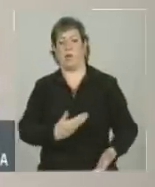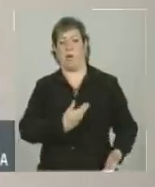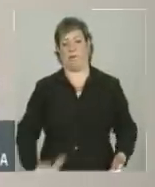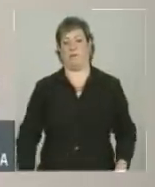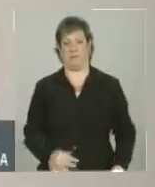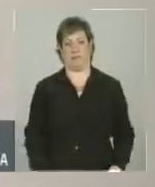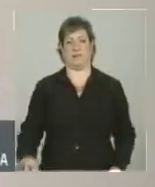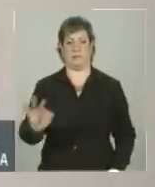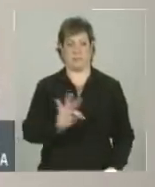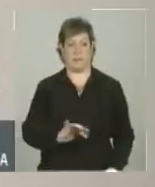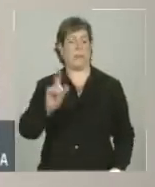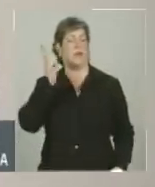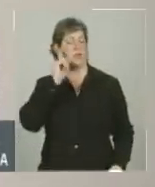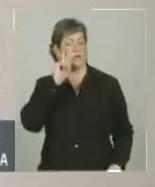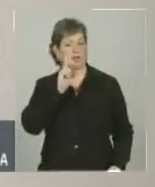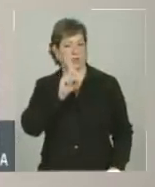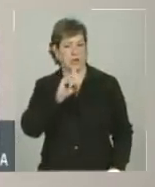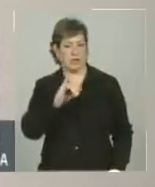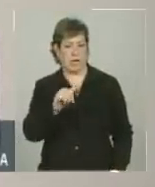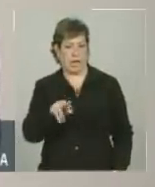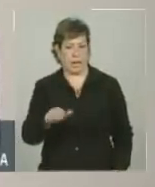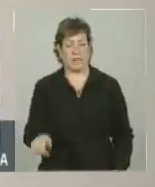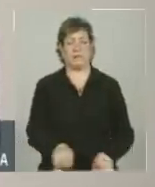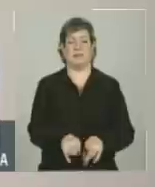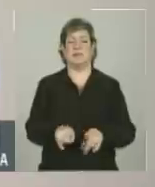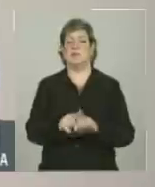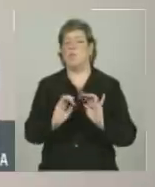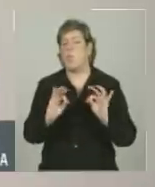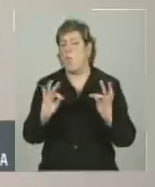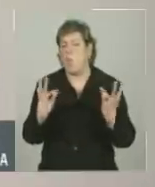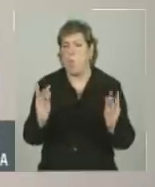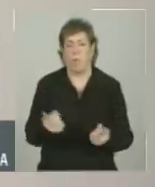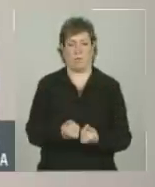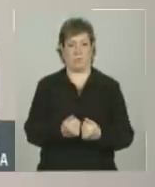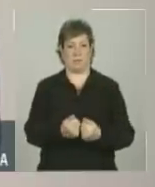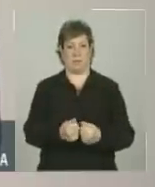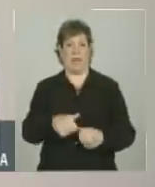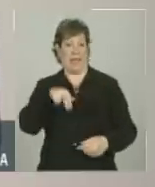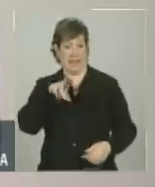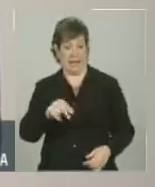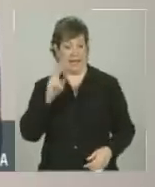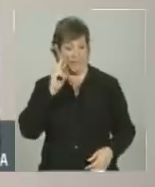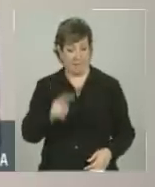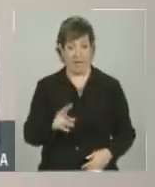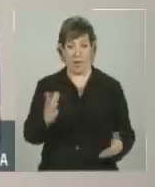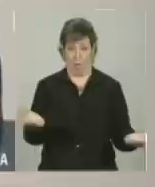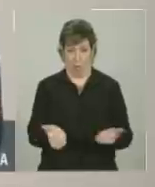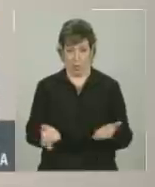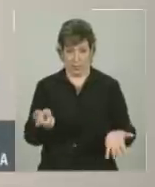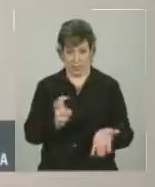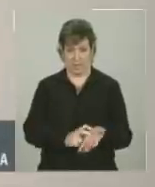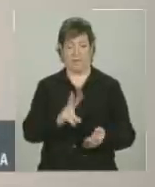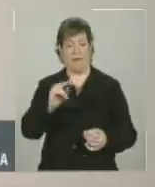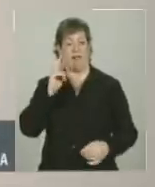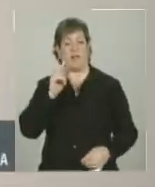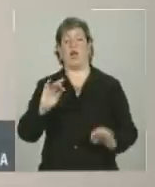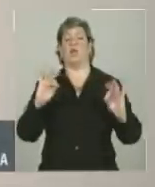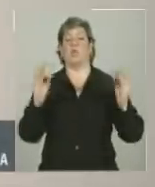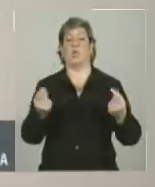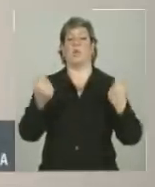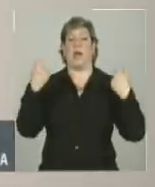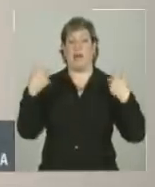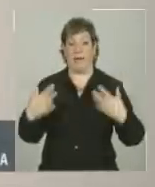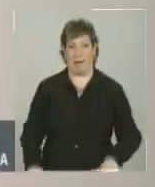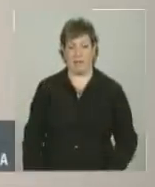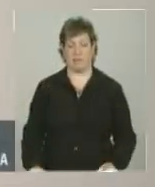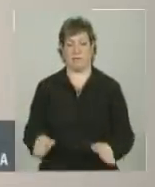diária e nos mínimos detalhes. Quem acessá-lo nesta manhã virá que todos os gastos realizados